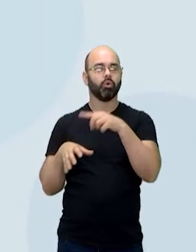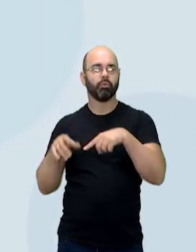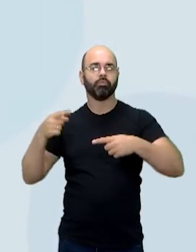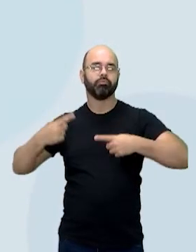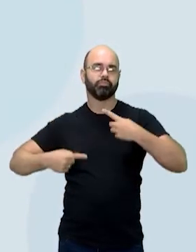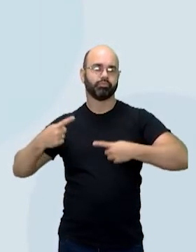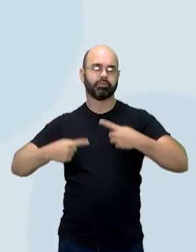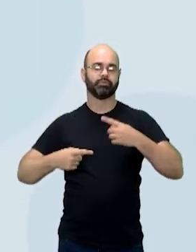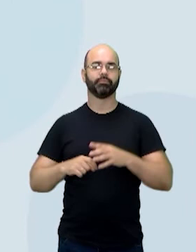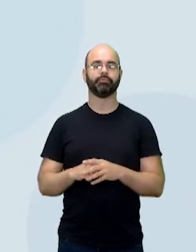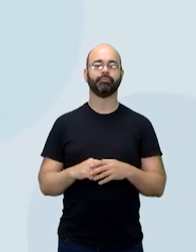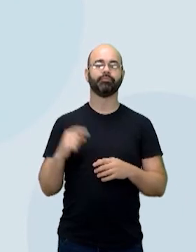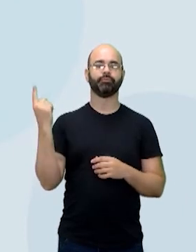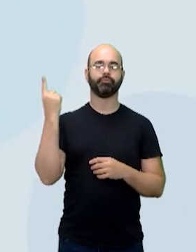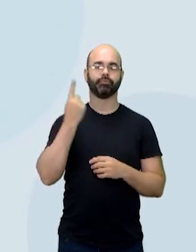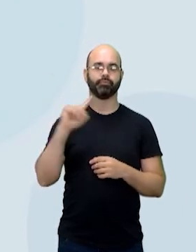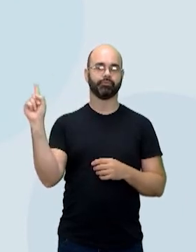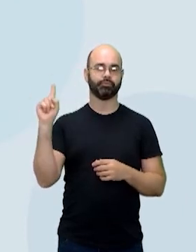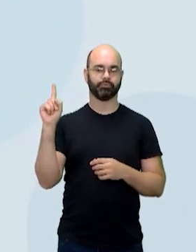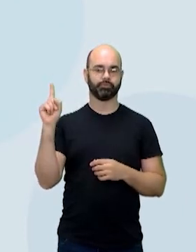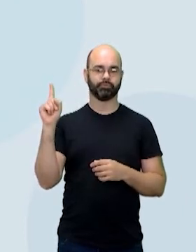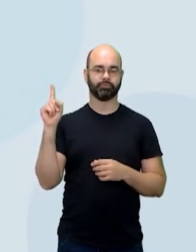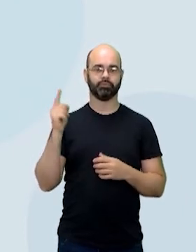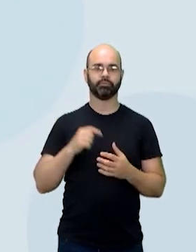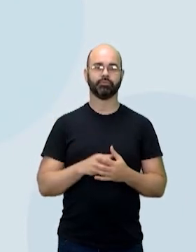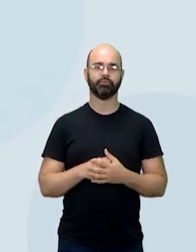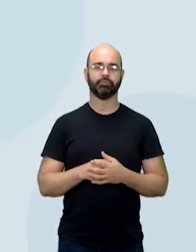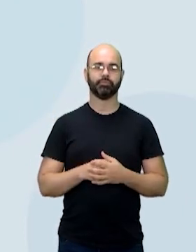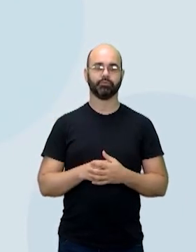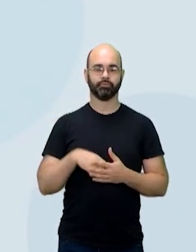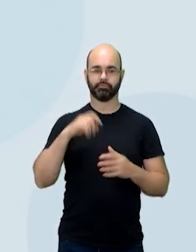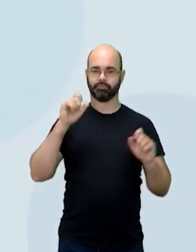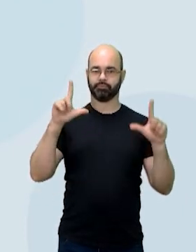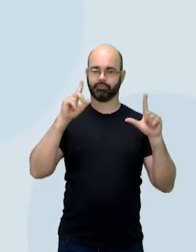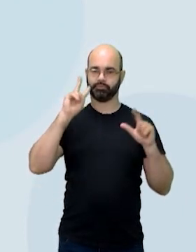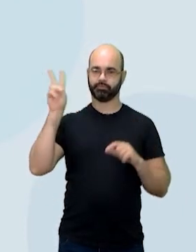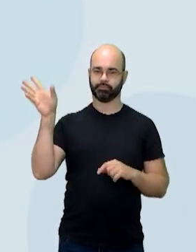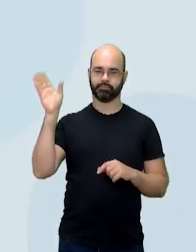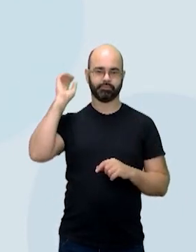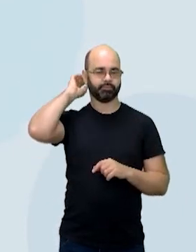polêmica. A última reação da linha dura, está aqui no LED, vocês estão olhando,